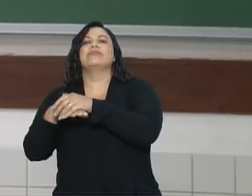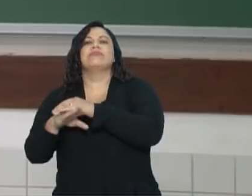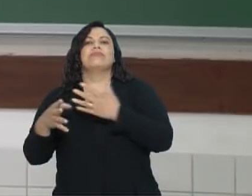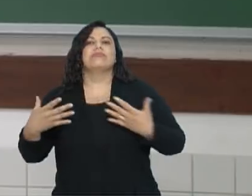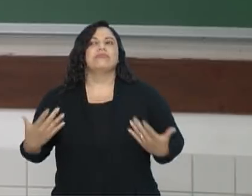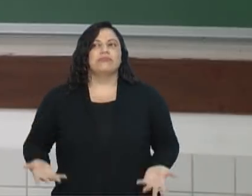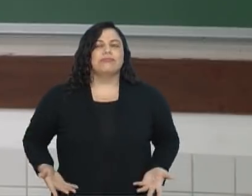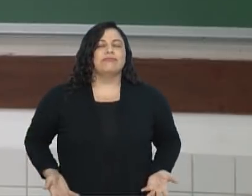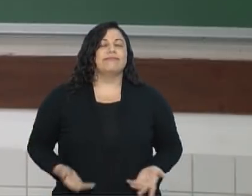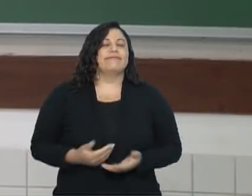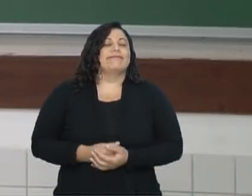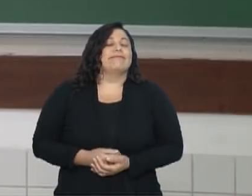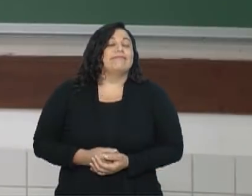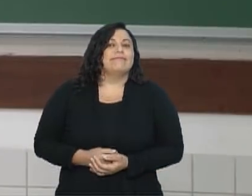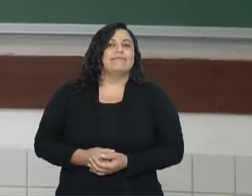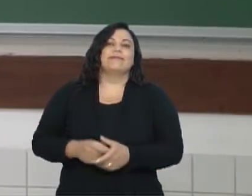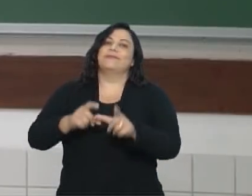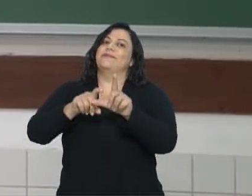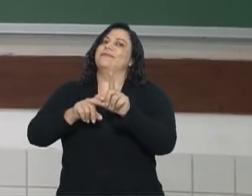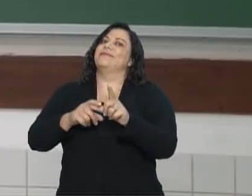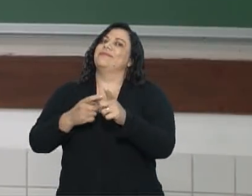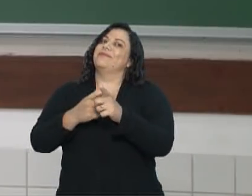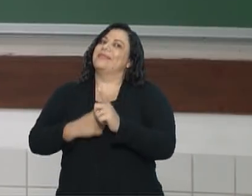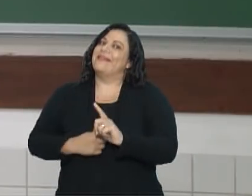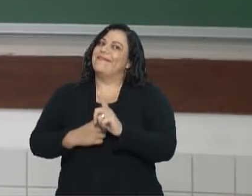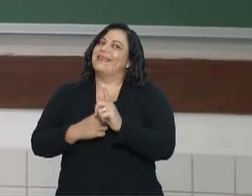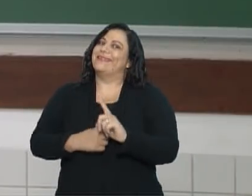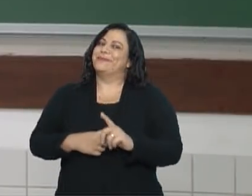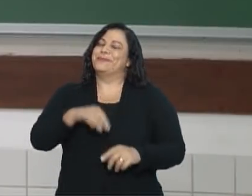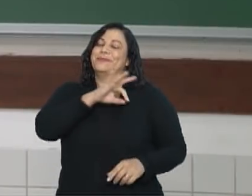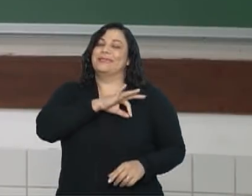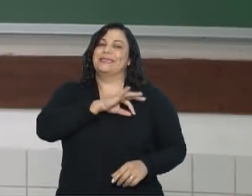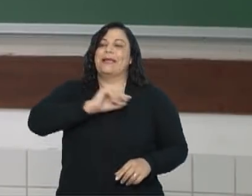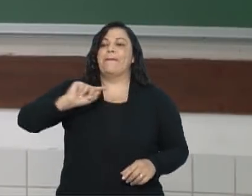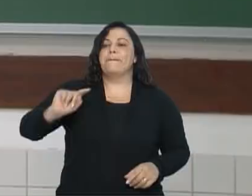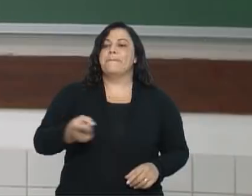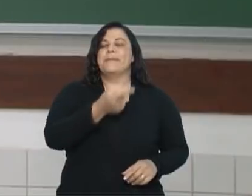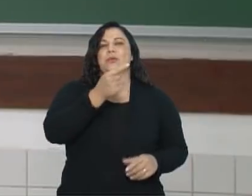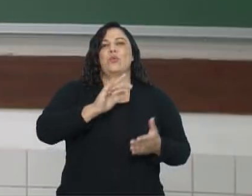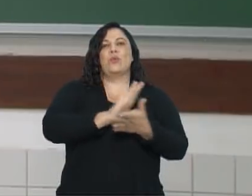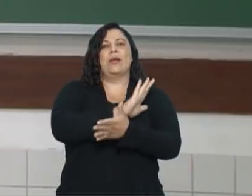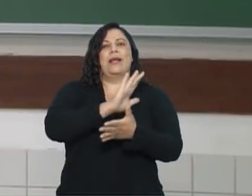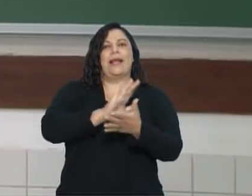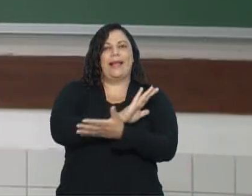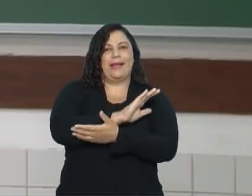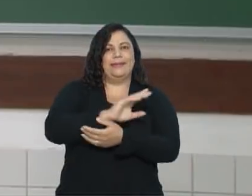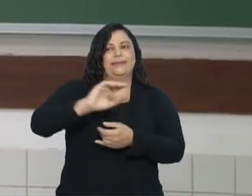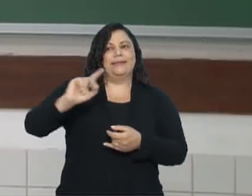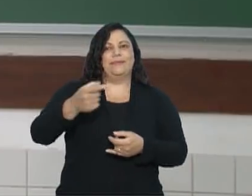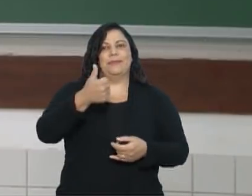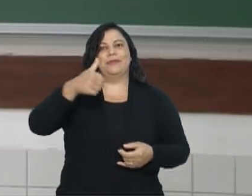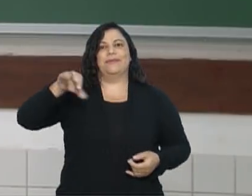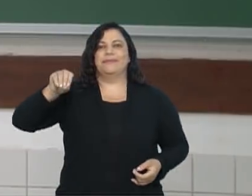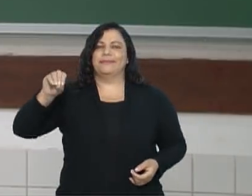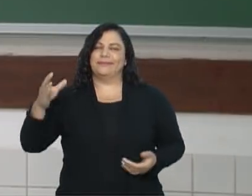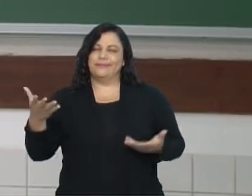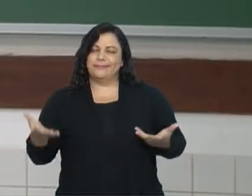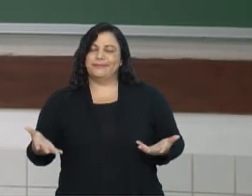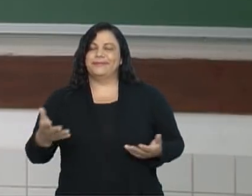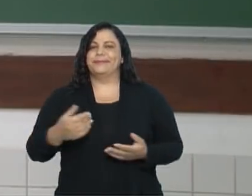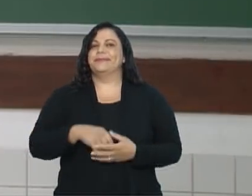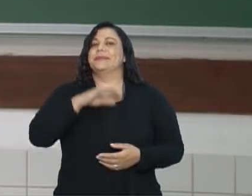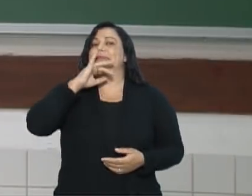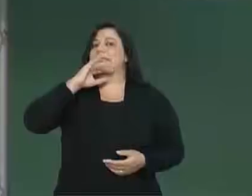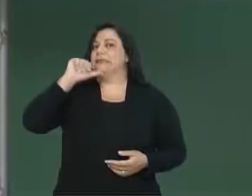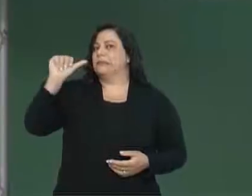Na boa parte dos casos a gente fica devendo. Ganha 1.000 e gasta 1.100. Isso é muito ruim. Poupança